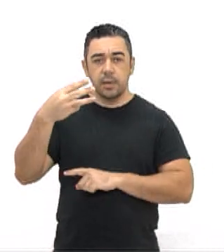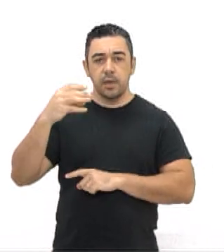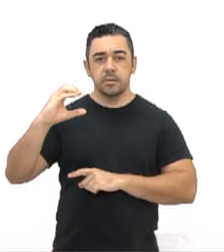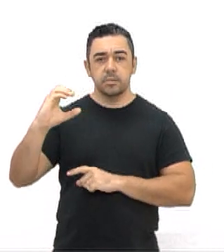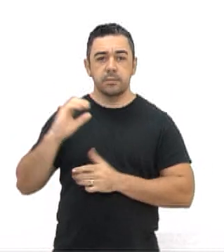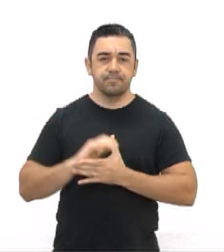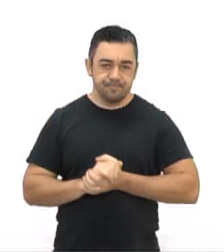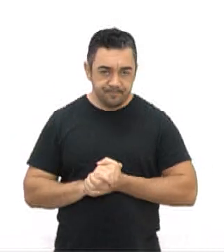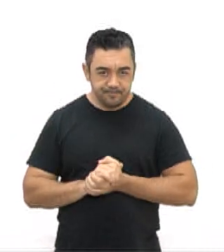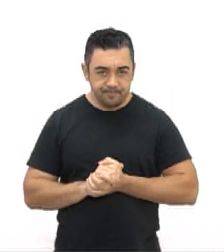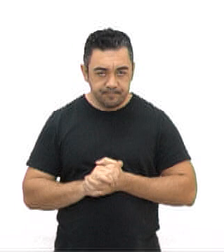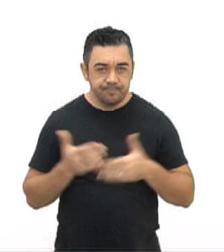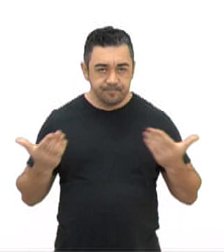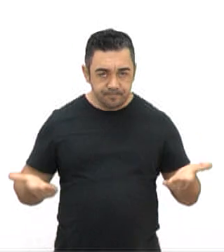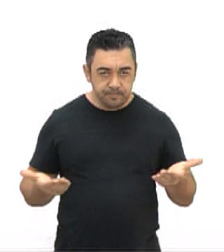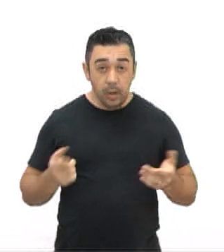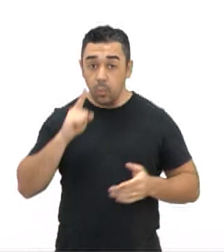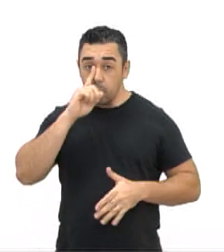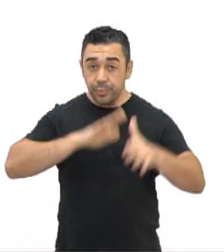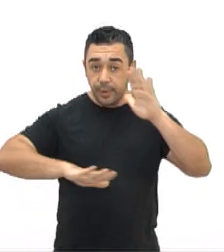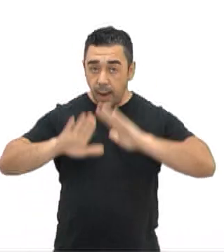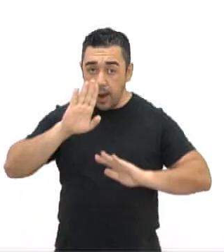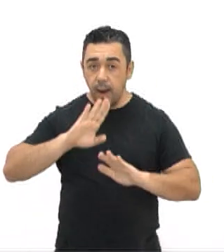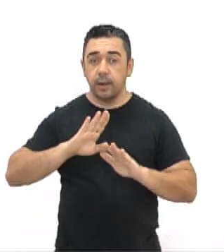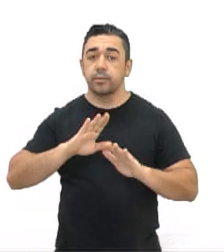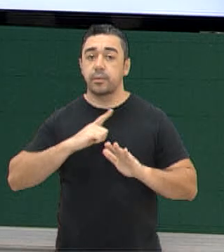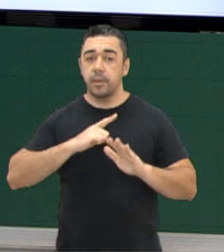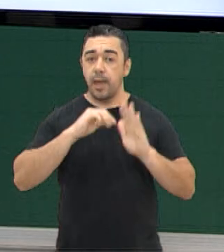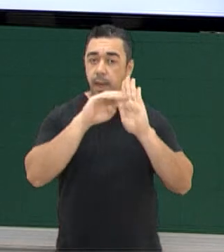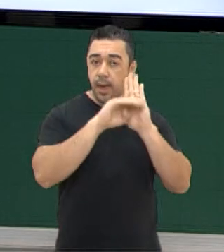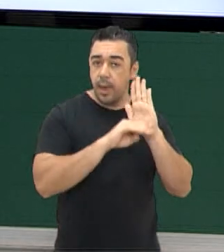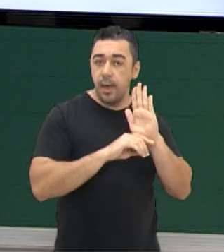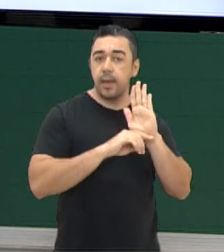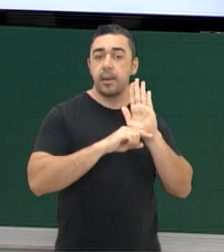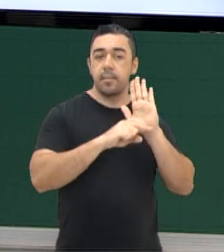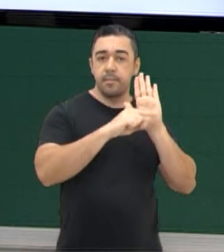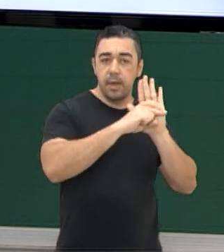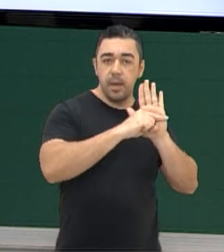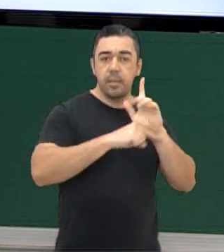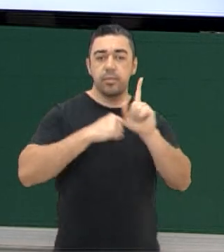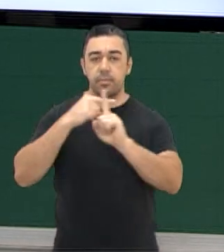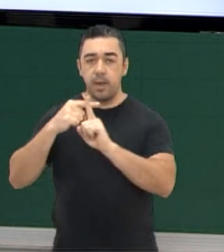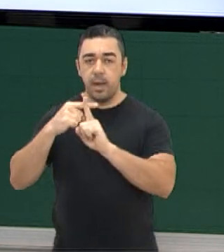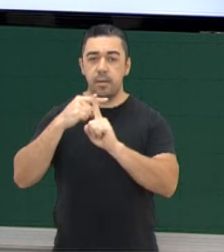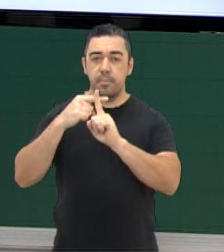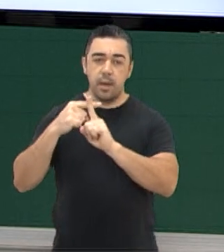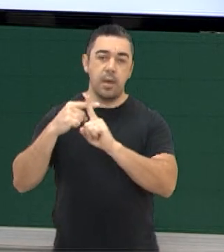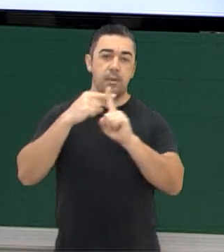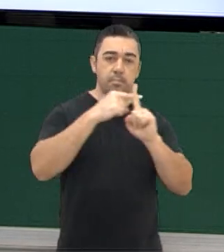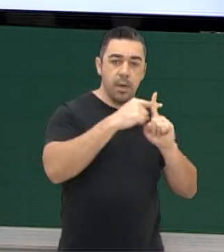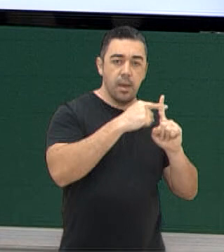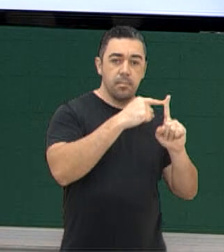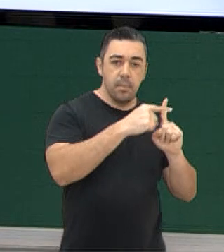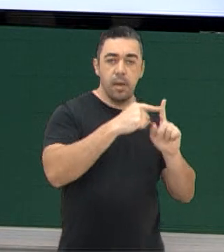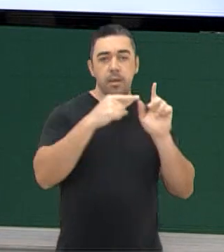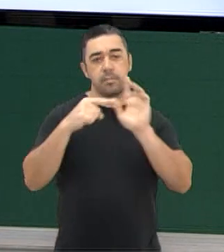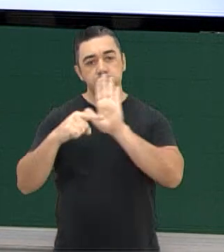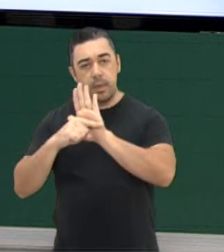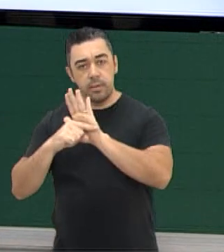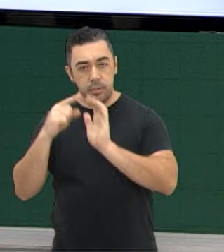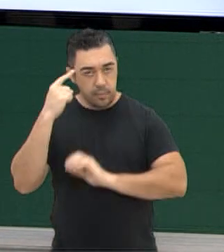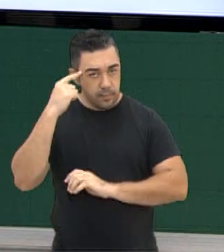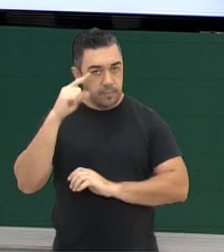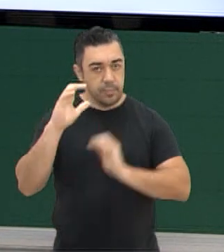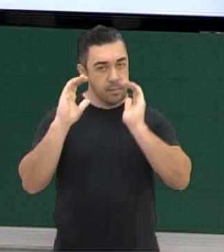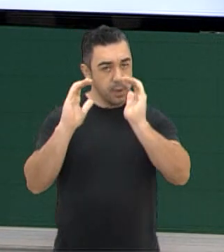mais 3C. Então, cuidado com a regra de sinal. Por isso que é importante deixarmos dentro do parênteses.